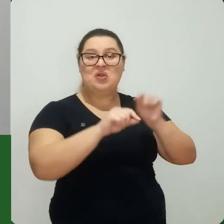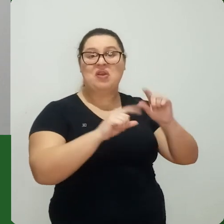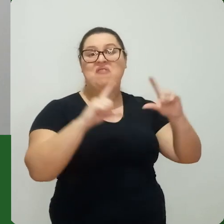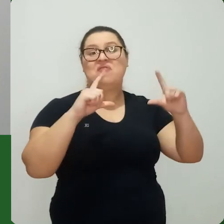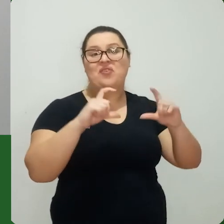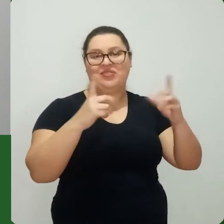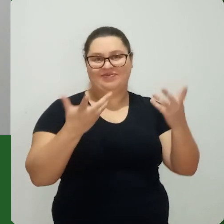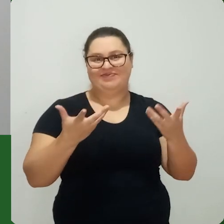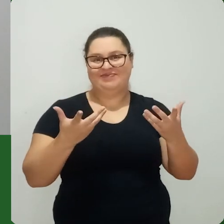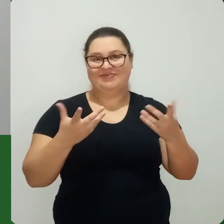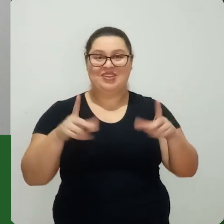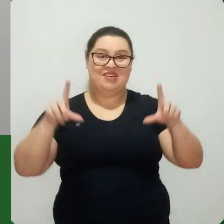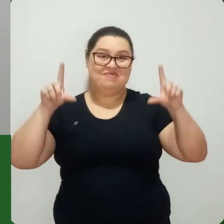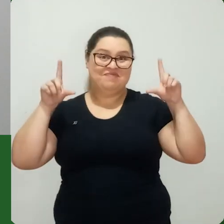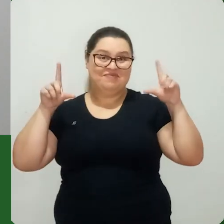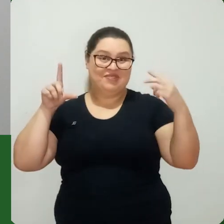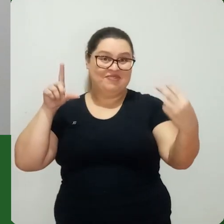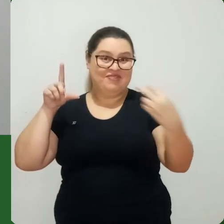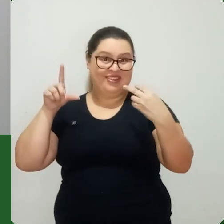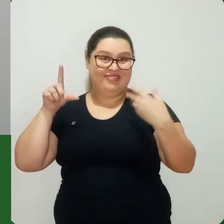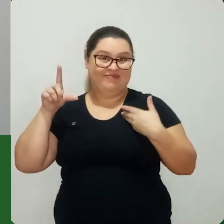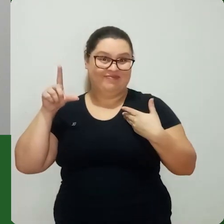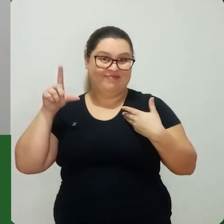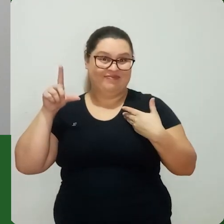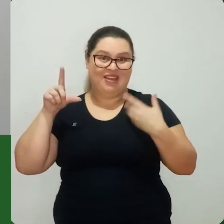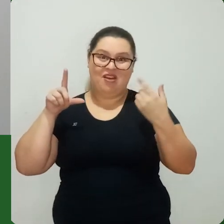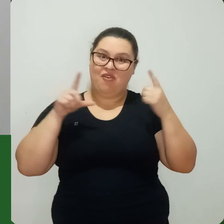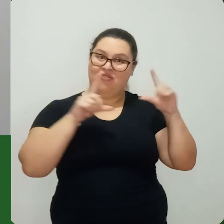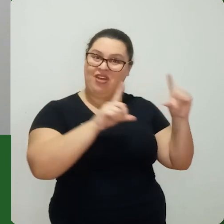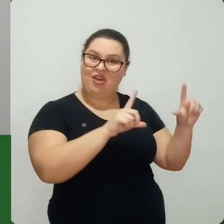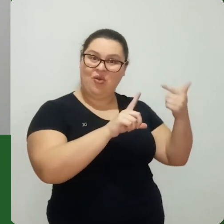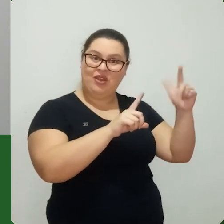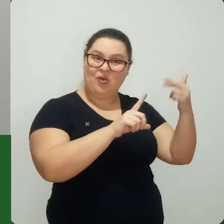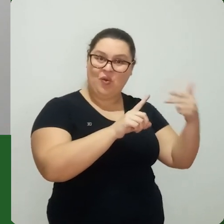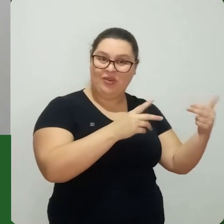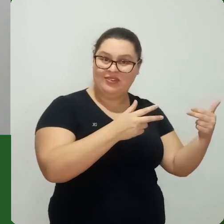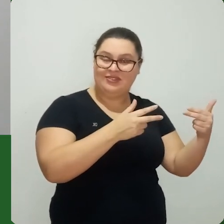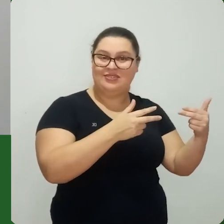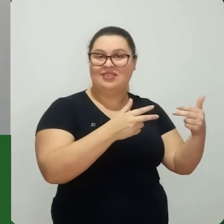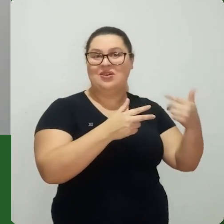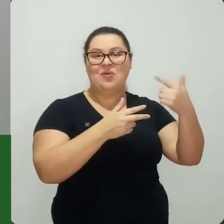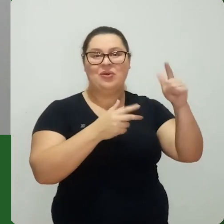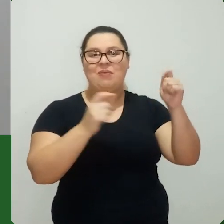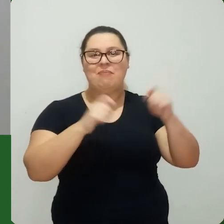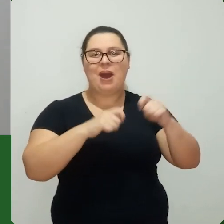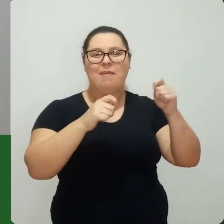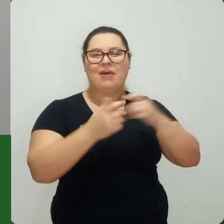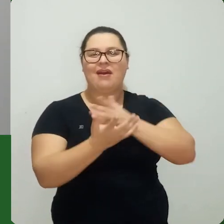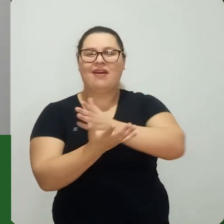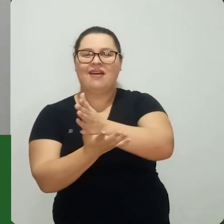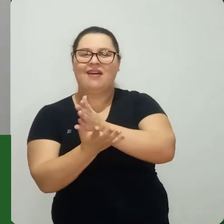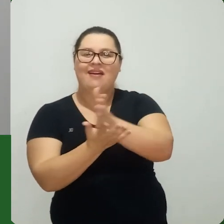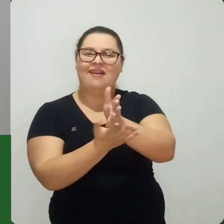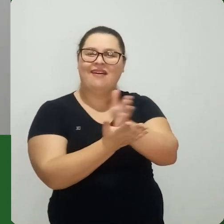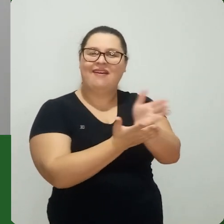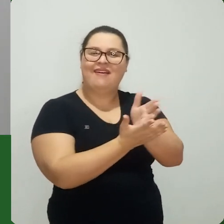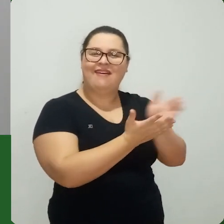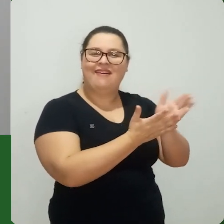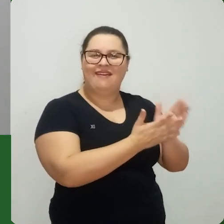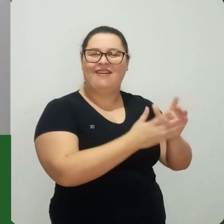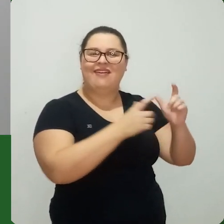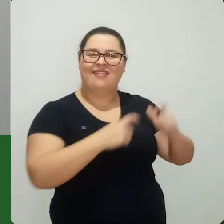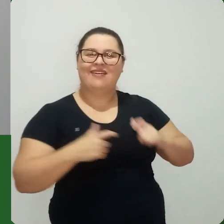fotografar. Então agora você está me vendo aqui na foto. Agora você já está vendo outra coisa. E agora eu estou vendo